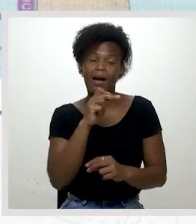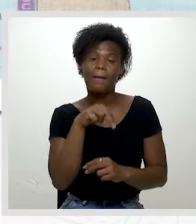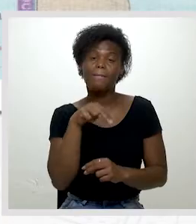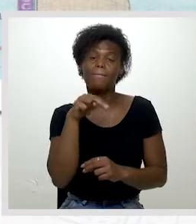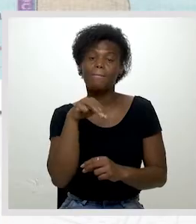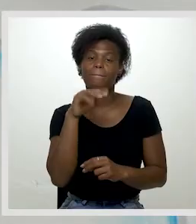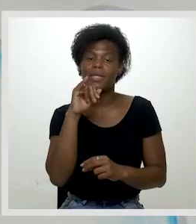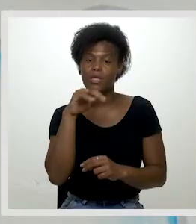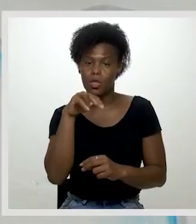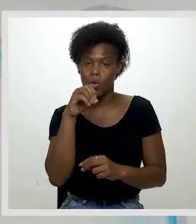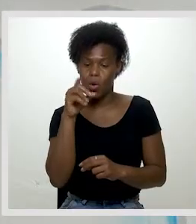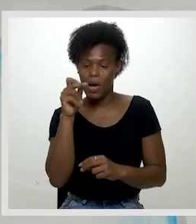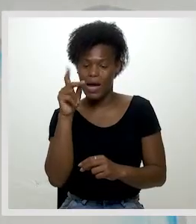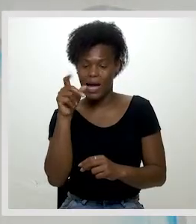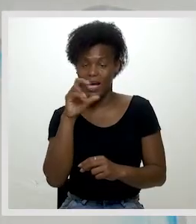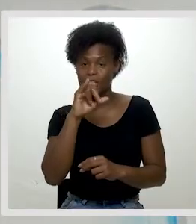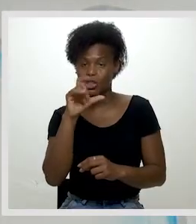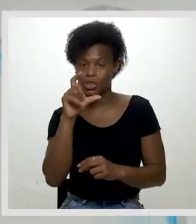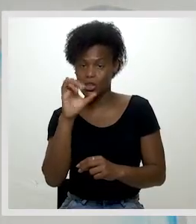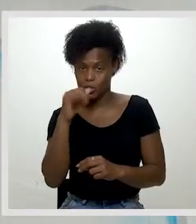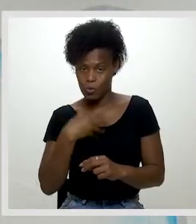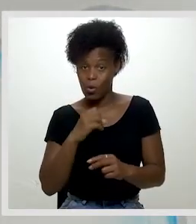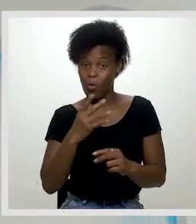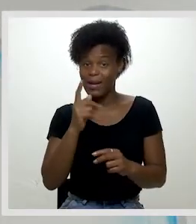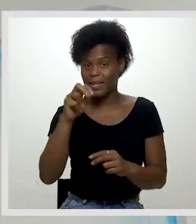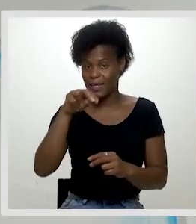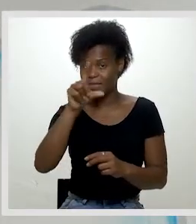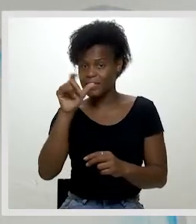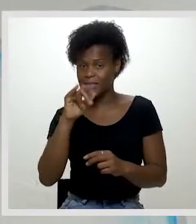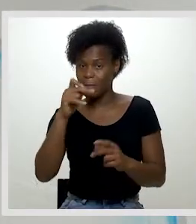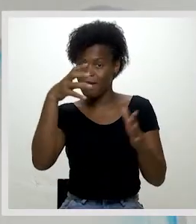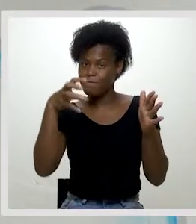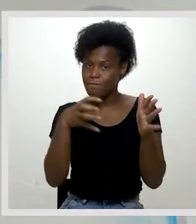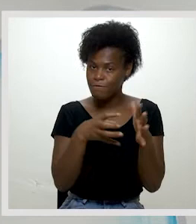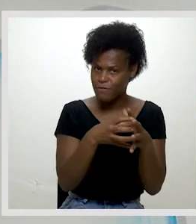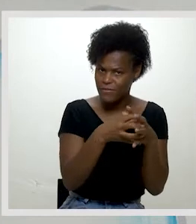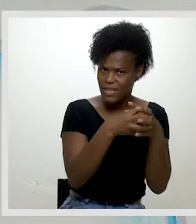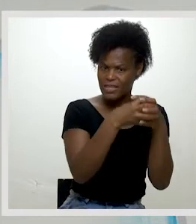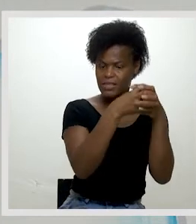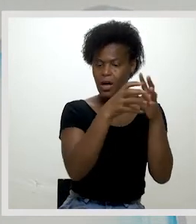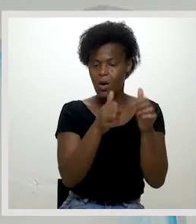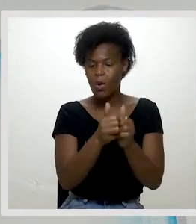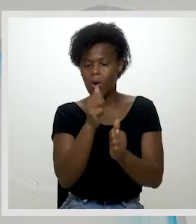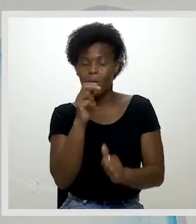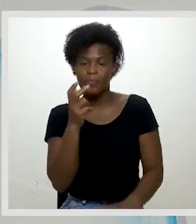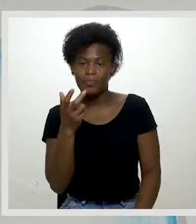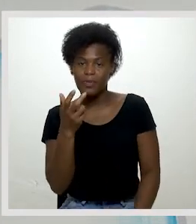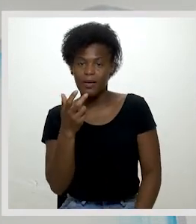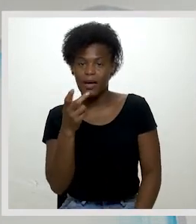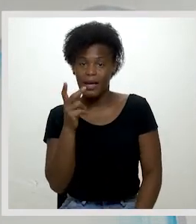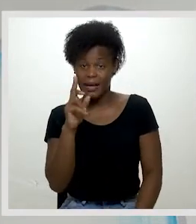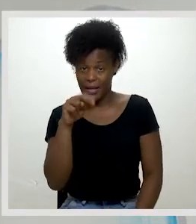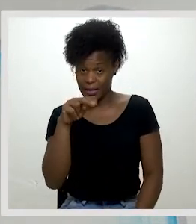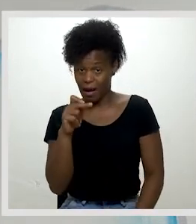aminoácidos. Então, quando a enzima encaixar perfeitamente aqui com o RNA de transferência e encaixar também perfeitamente